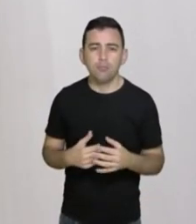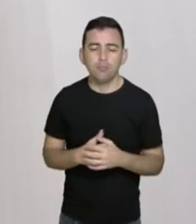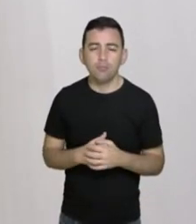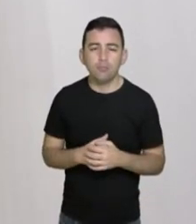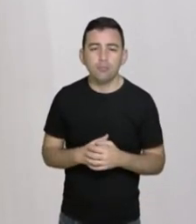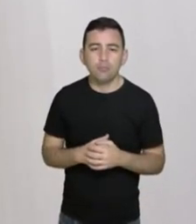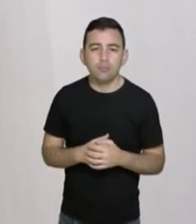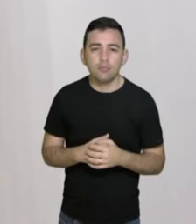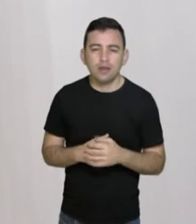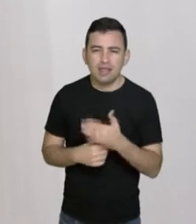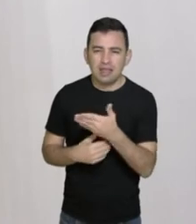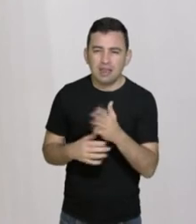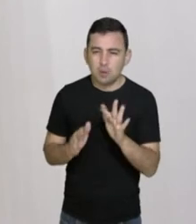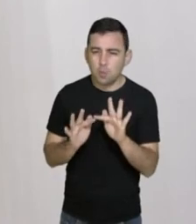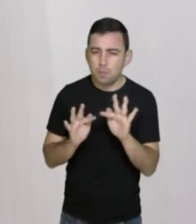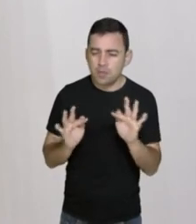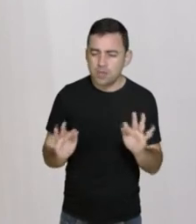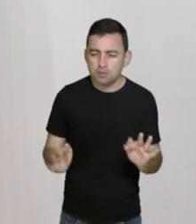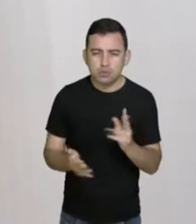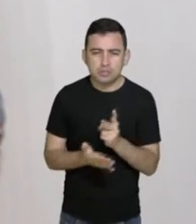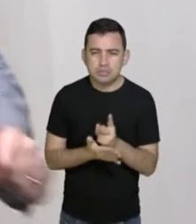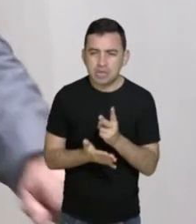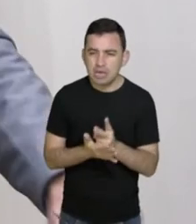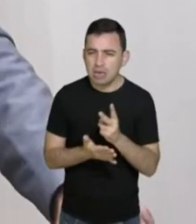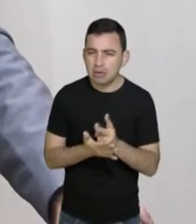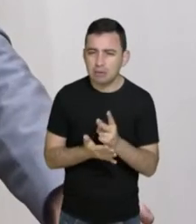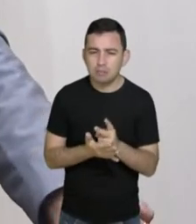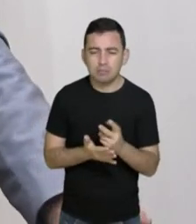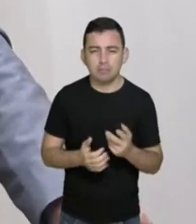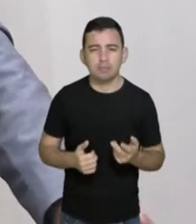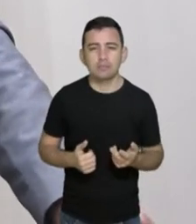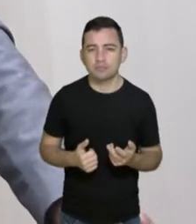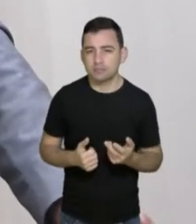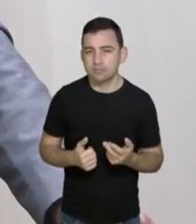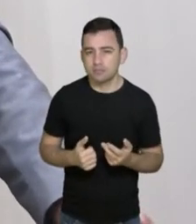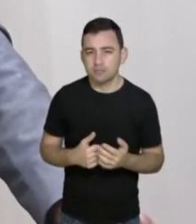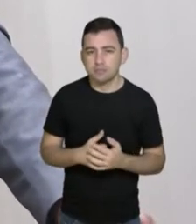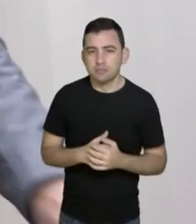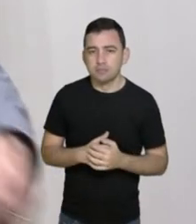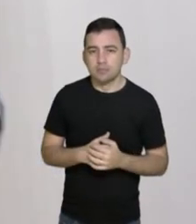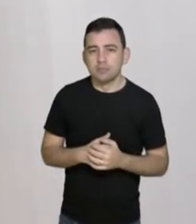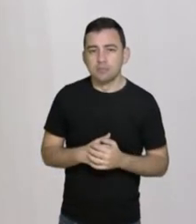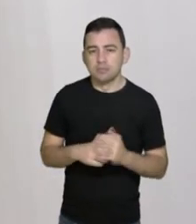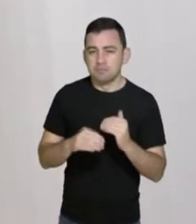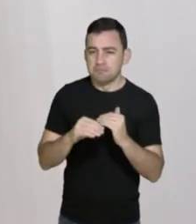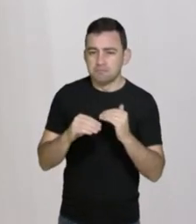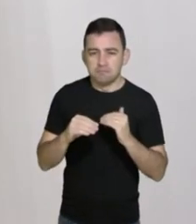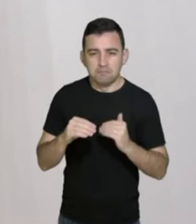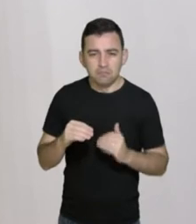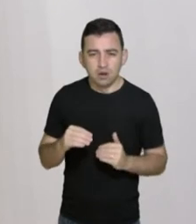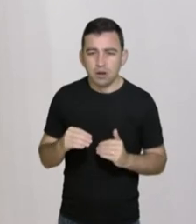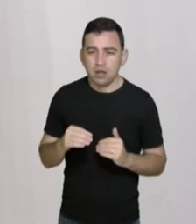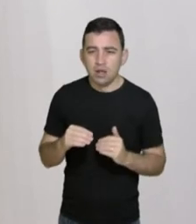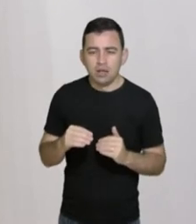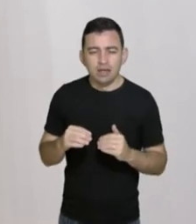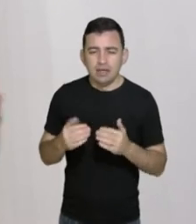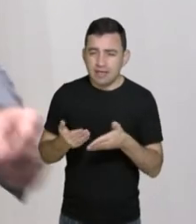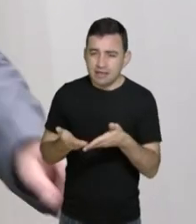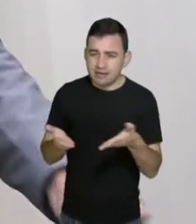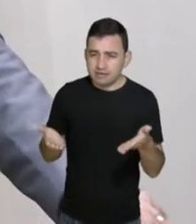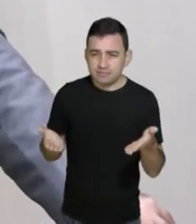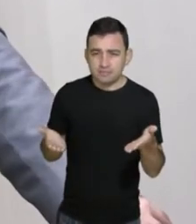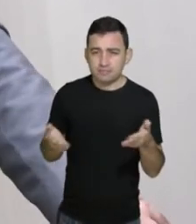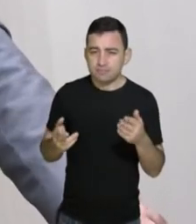de uma humildade, de uma simplicidade, de uma capacidade